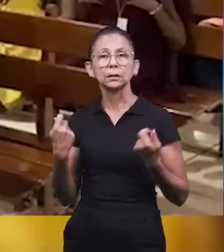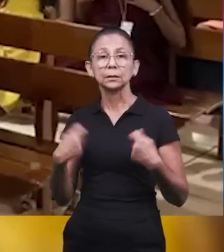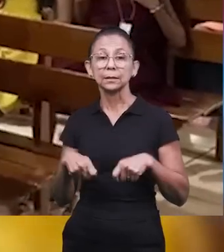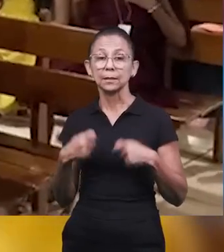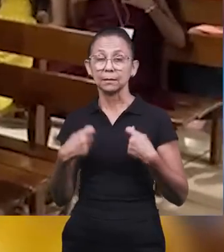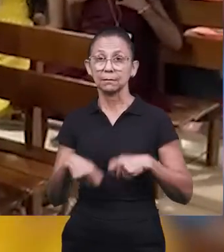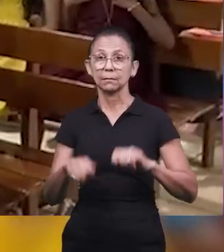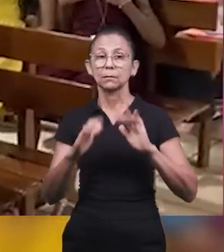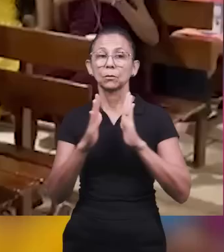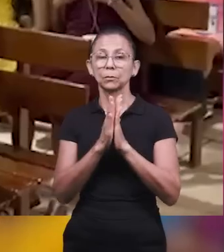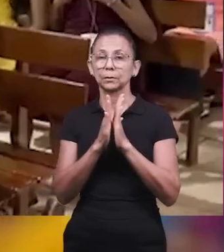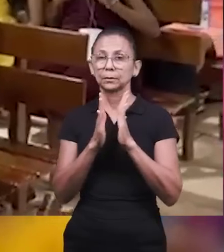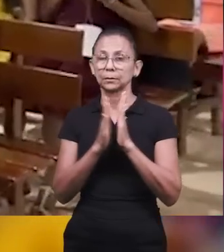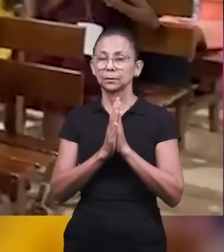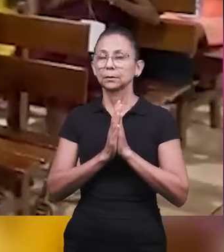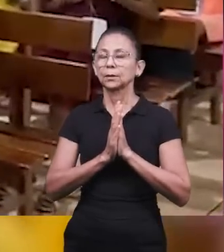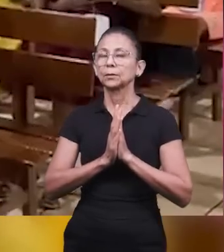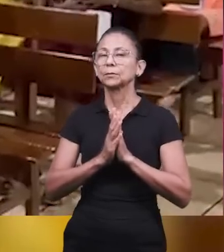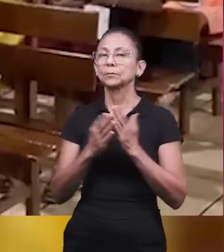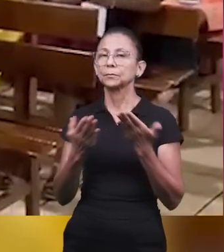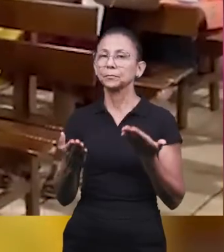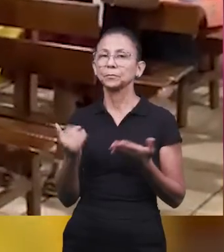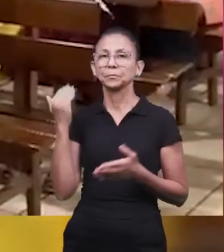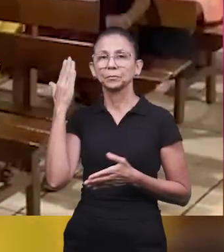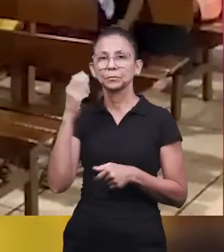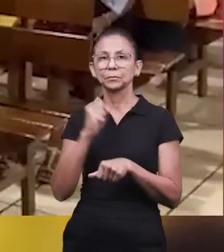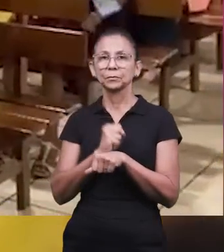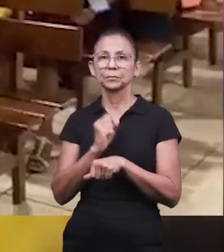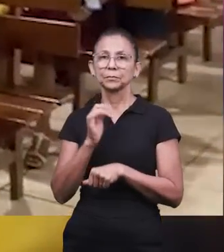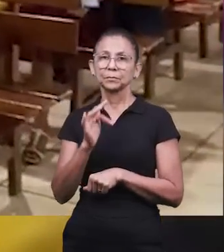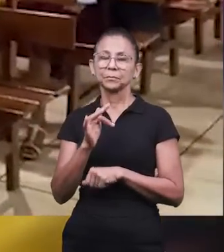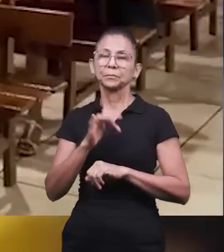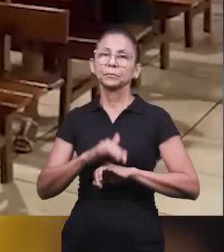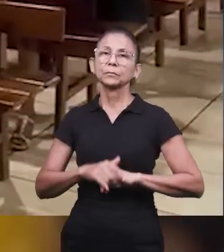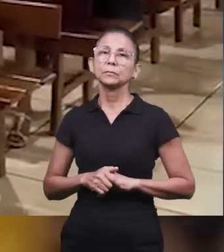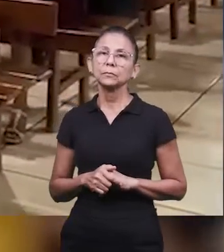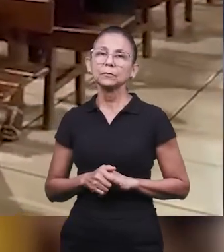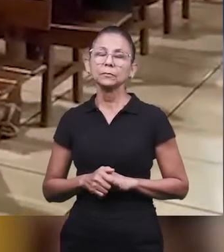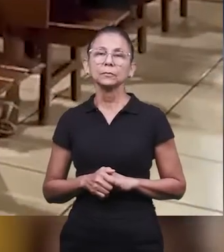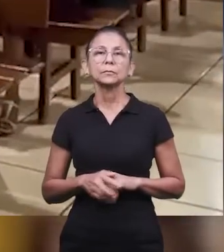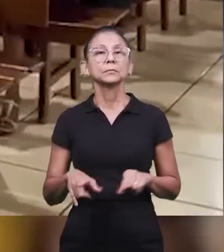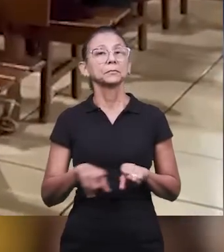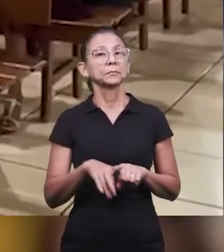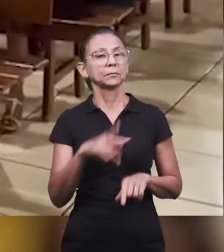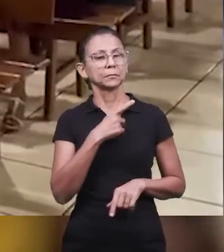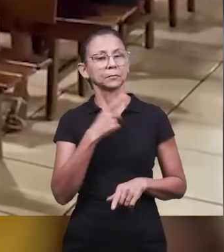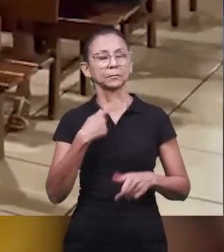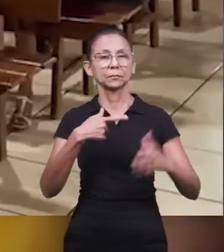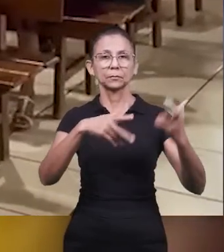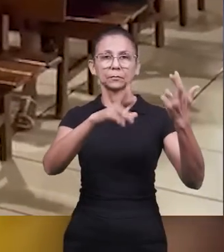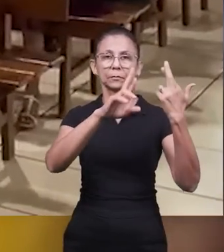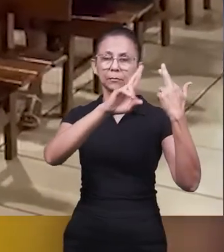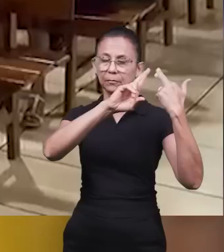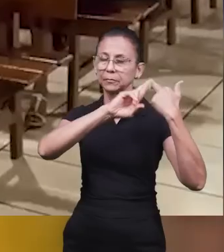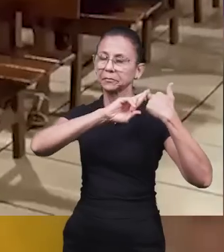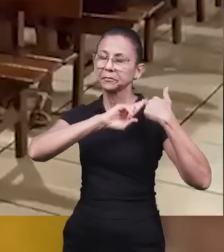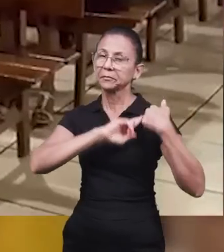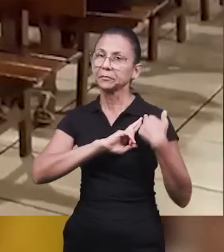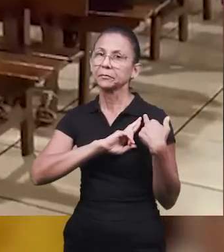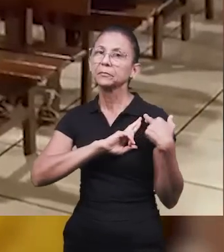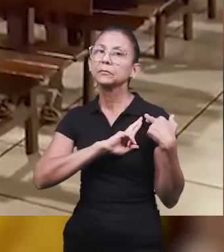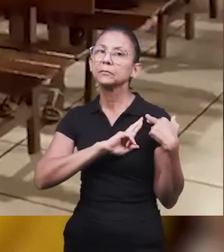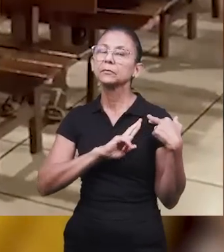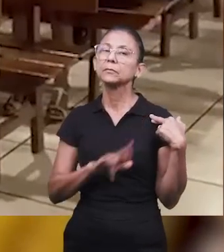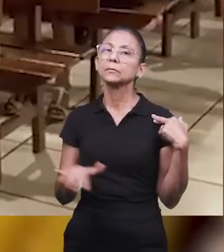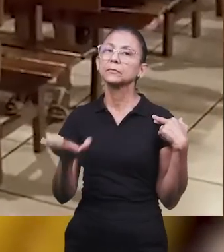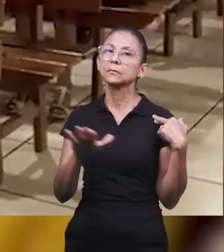E uma palavra de esperança foi levada a essas vidas. Já no domingo, o pastor Sérgio, que é responsável pela igreja da Vila Udemar, relatou que o